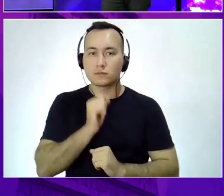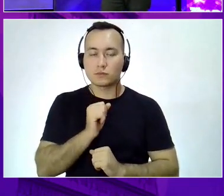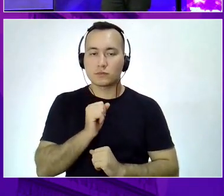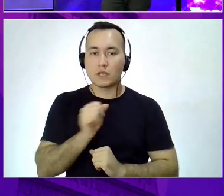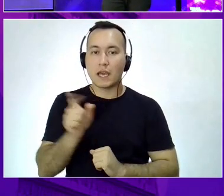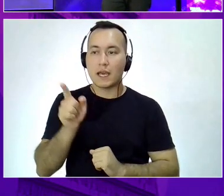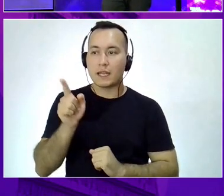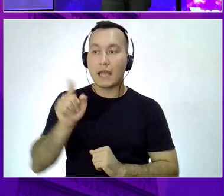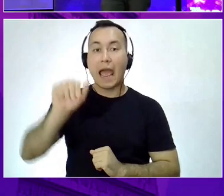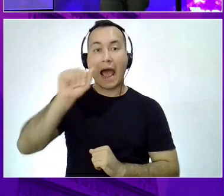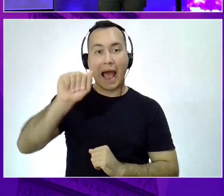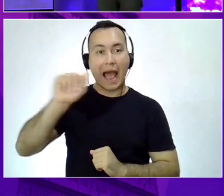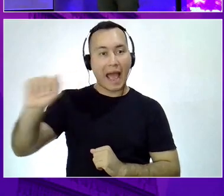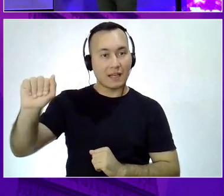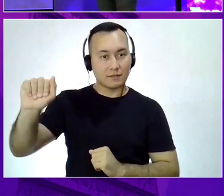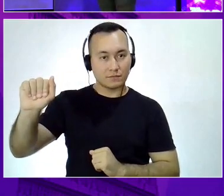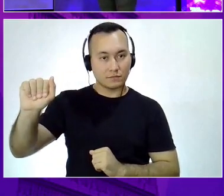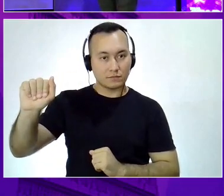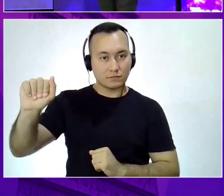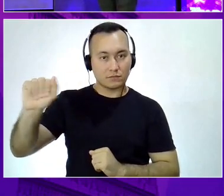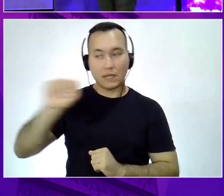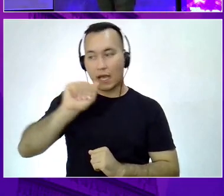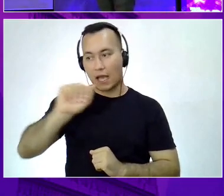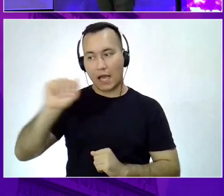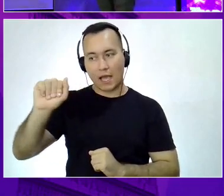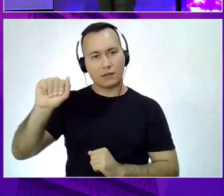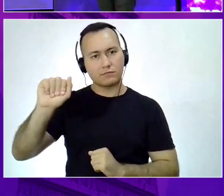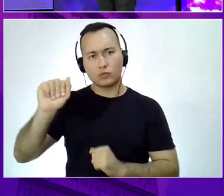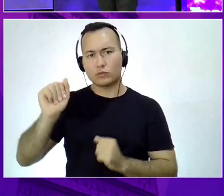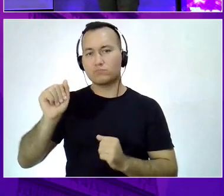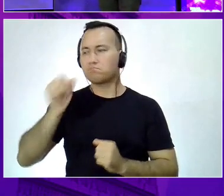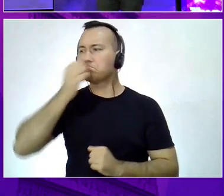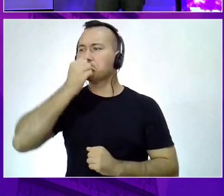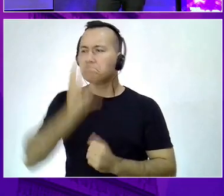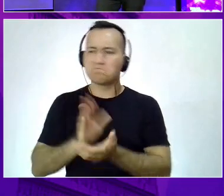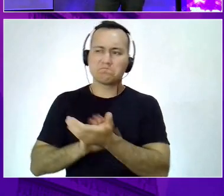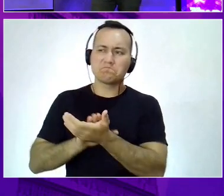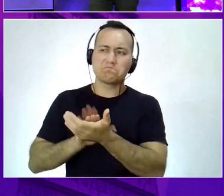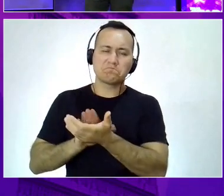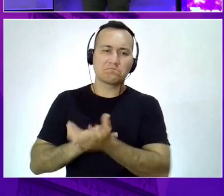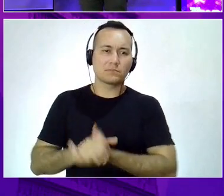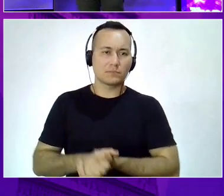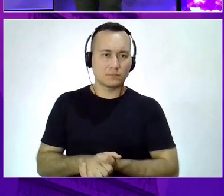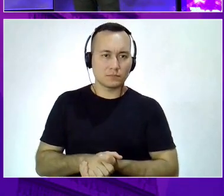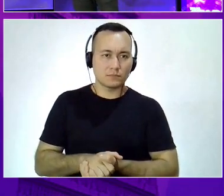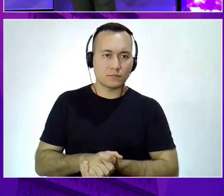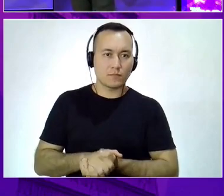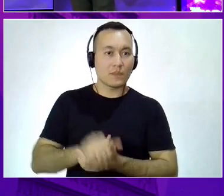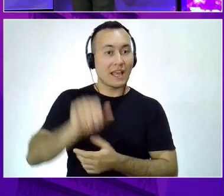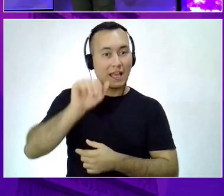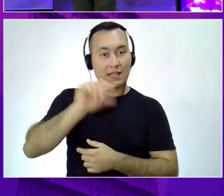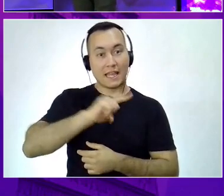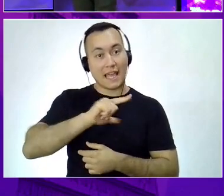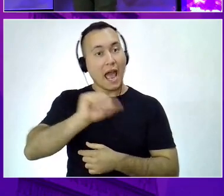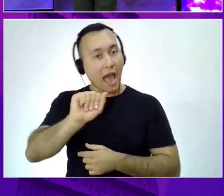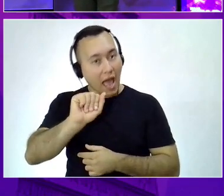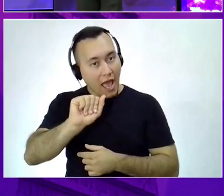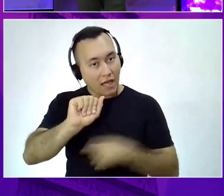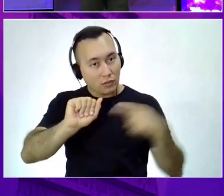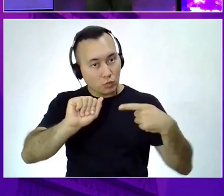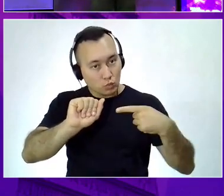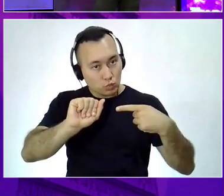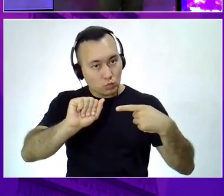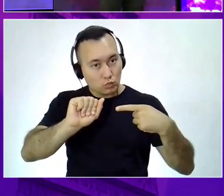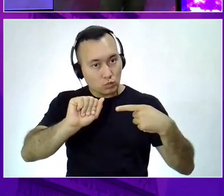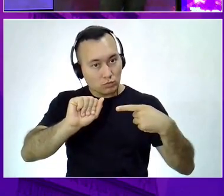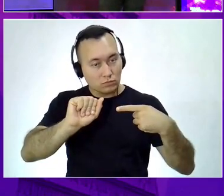com contraste de tela, aquela coisa bem básica. Duplo A tem muitos conceitos de acessibilidade aplicados. E o triplo